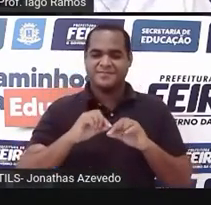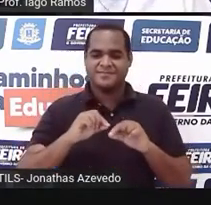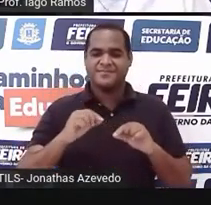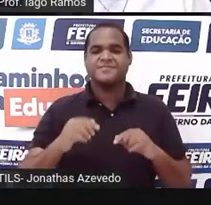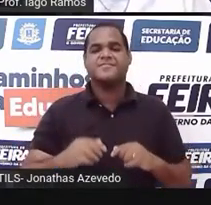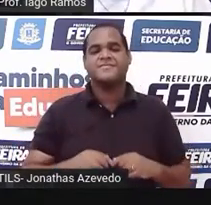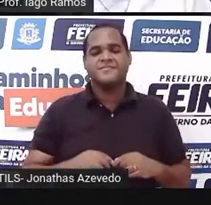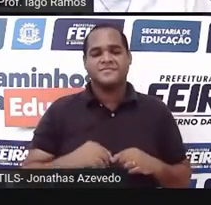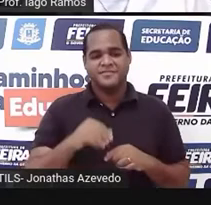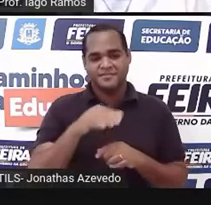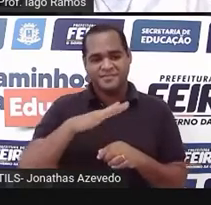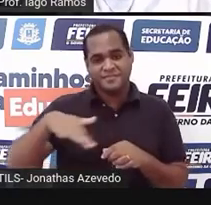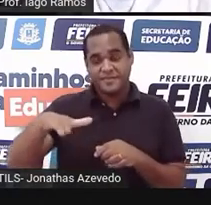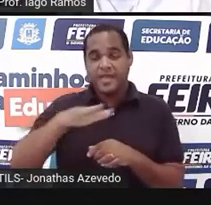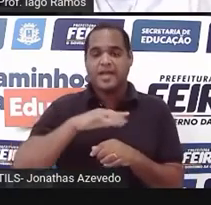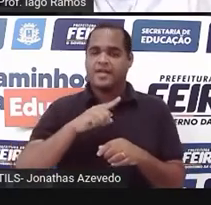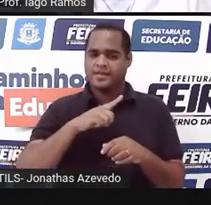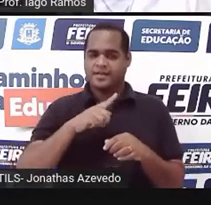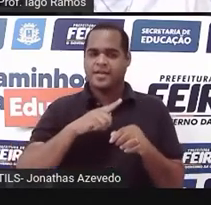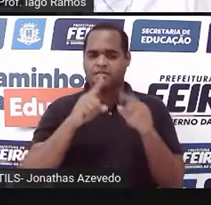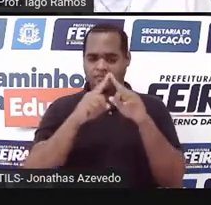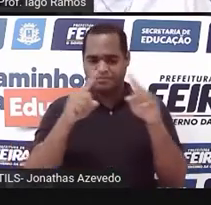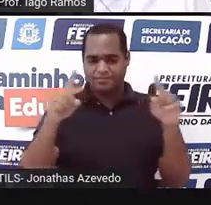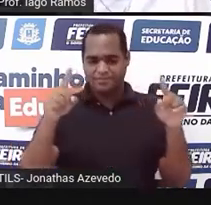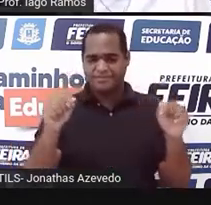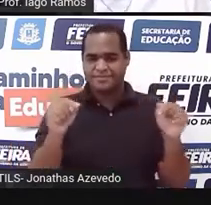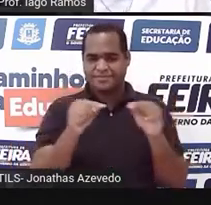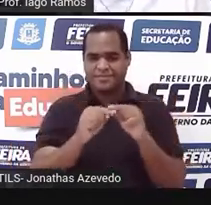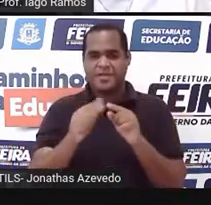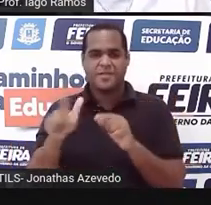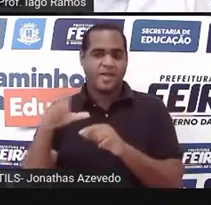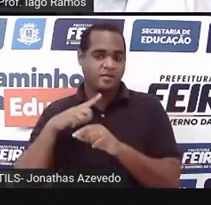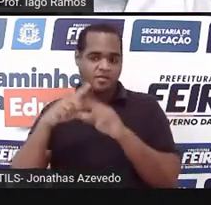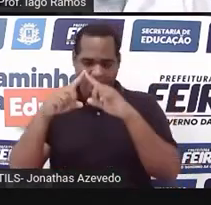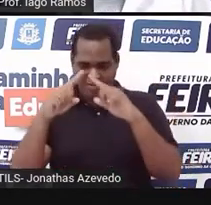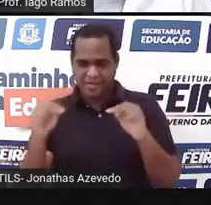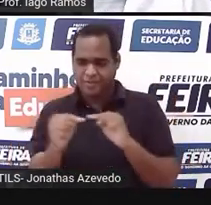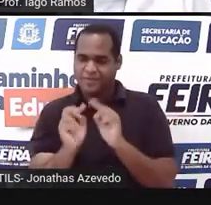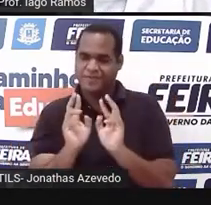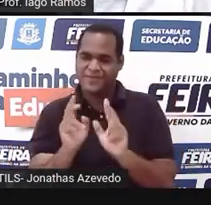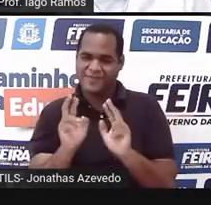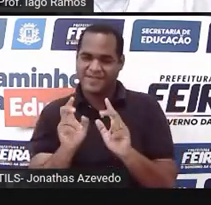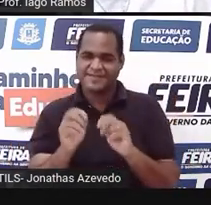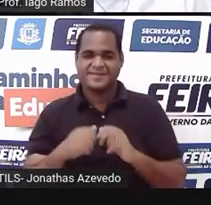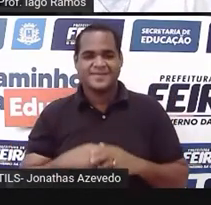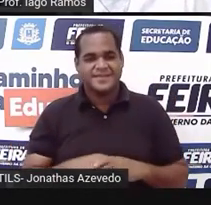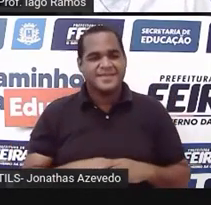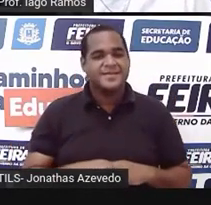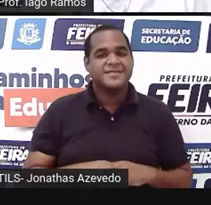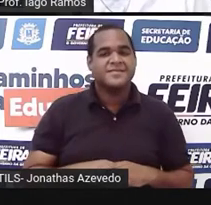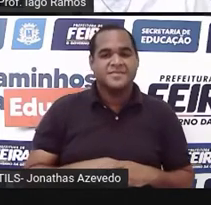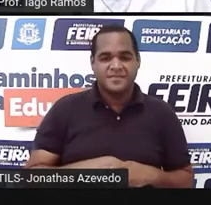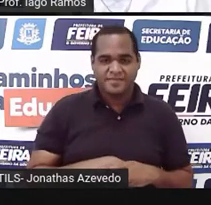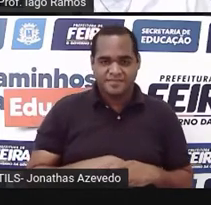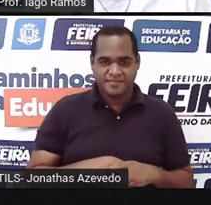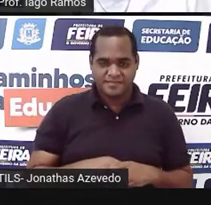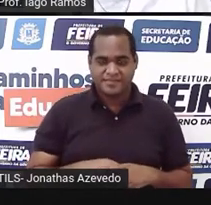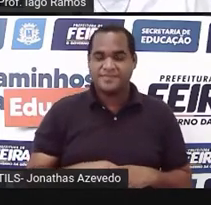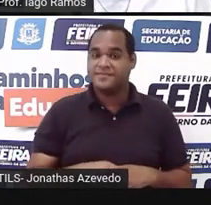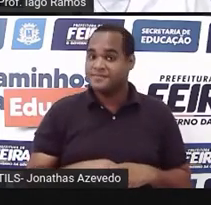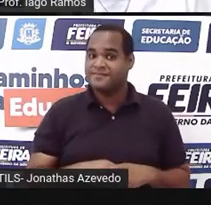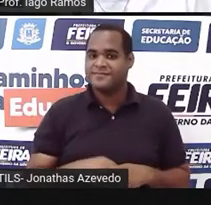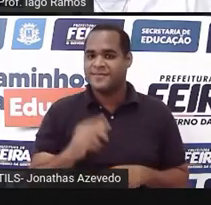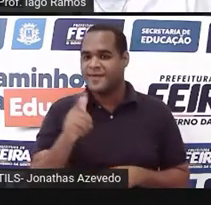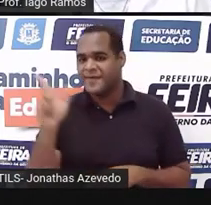é a forma de calcular a área de um retângulo a área de um triângulo já é de uma outra forma certo bacana agora uma de